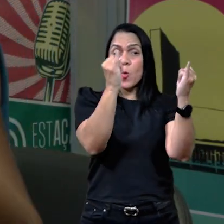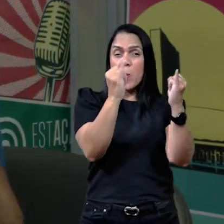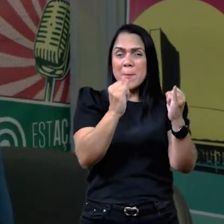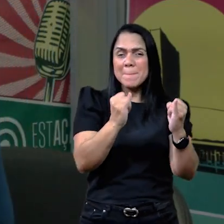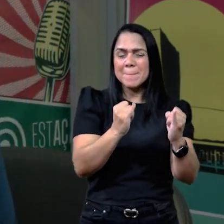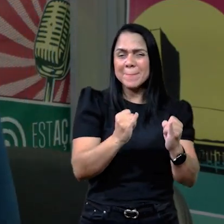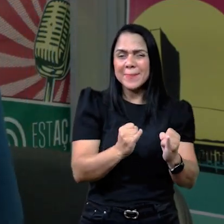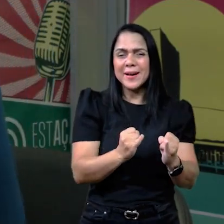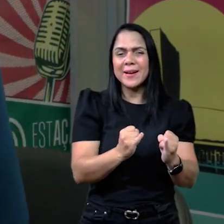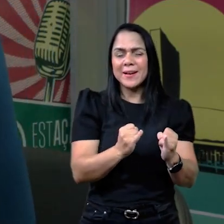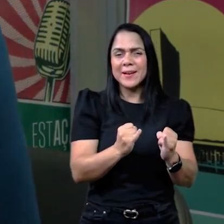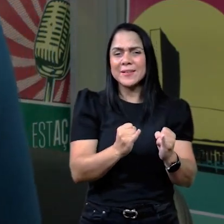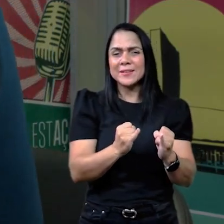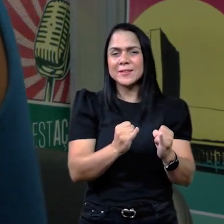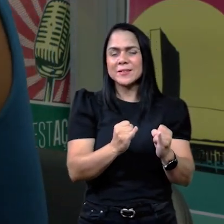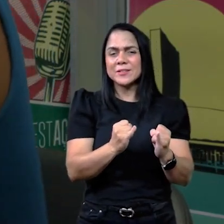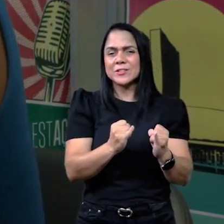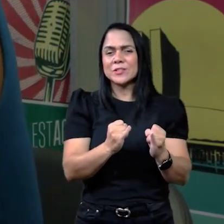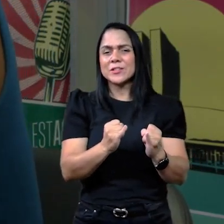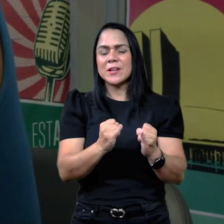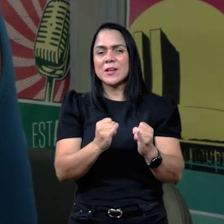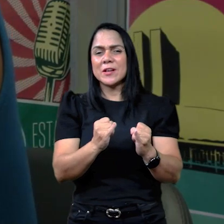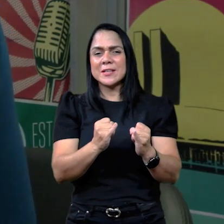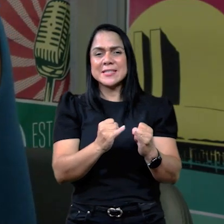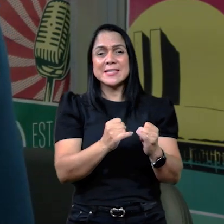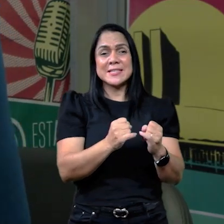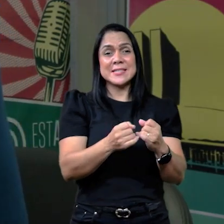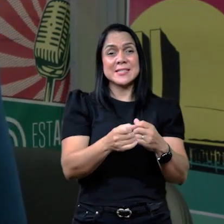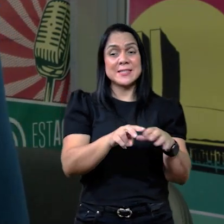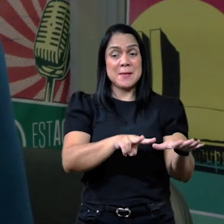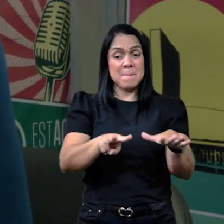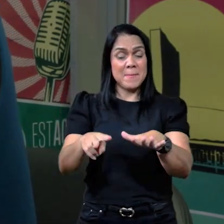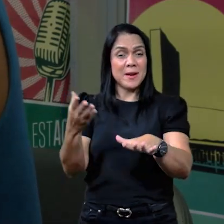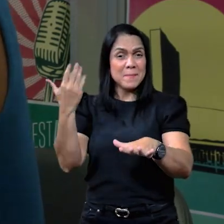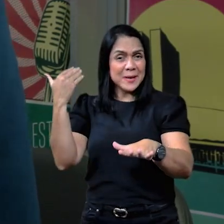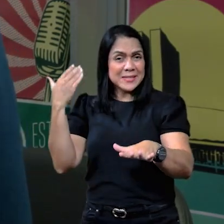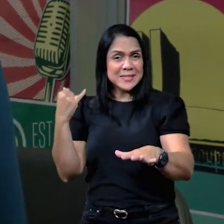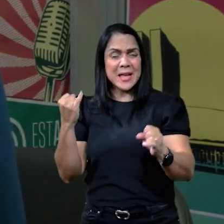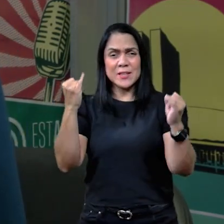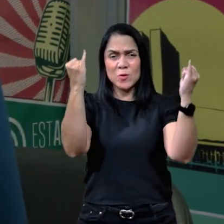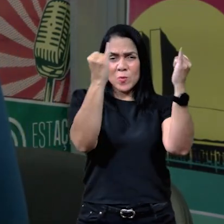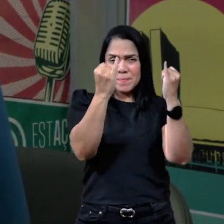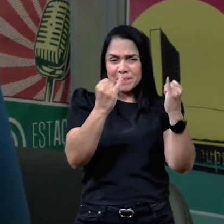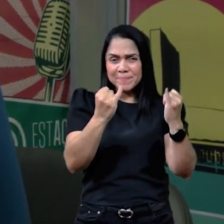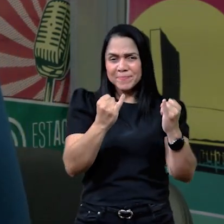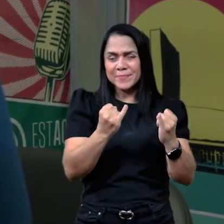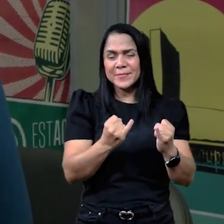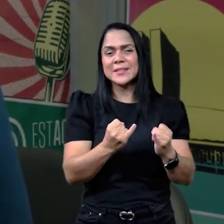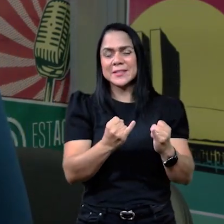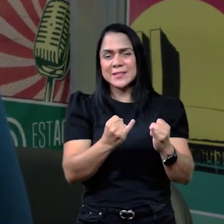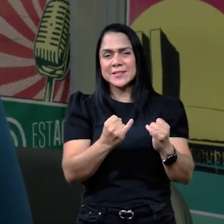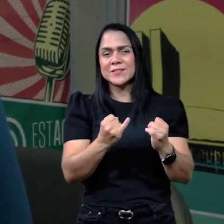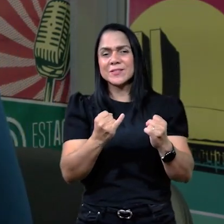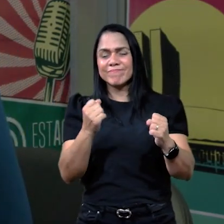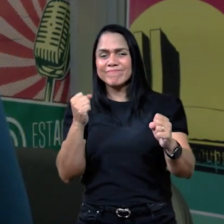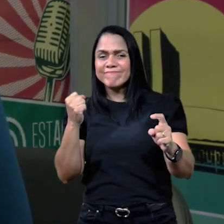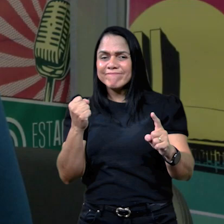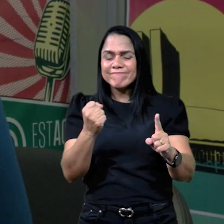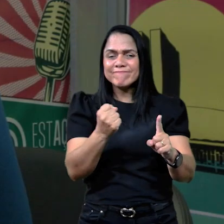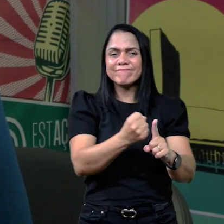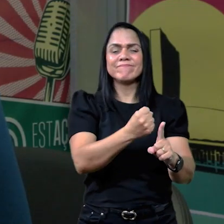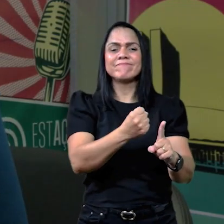imagem né, semana passada foi dia de Iemanjá, mas que uma imagem de qualquer tipo de